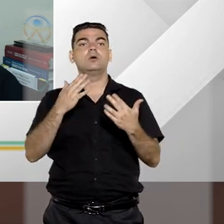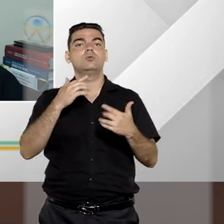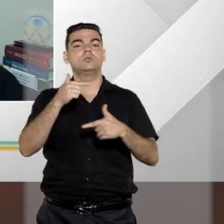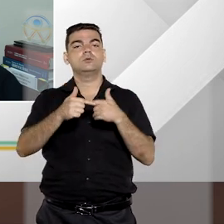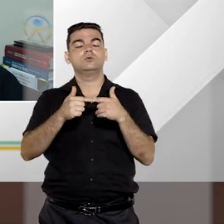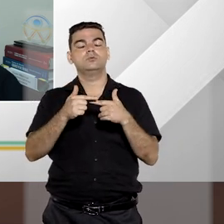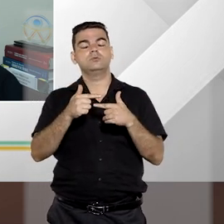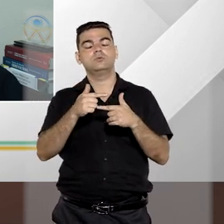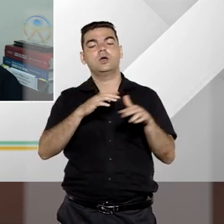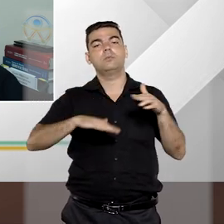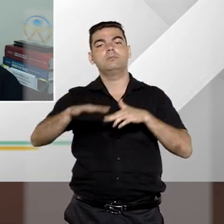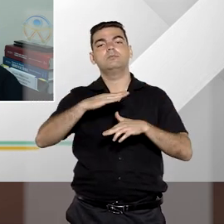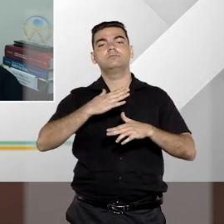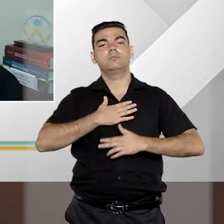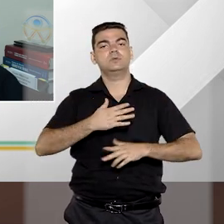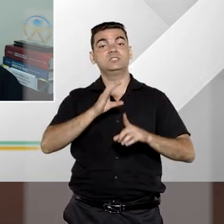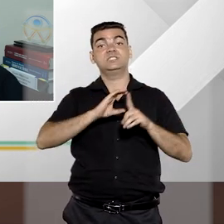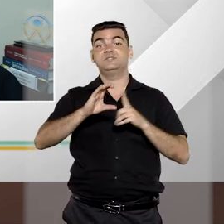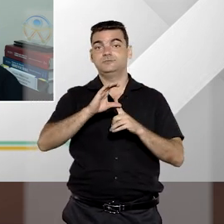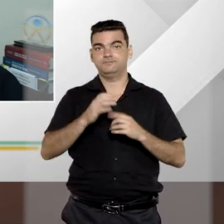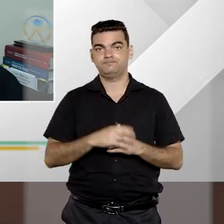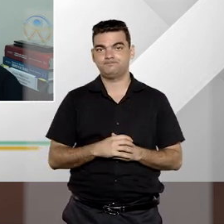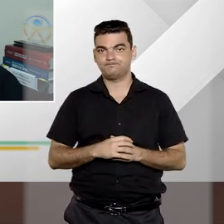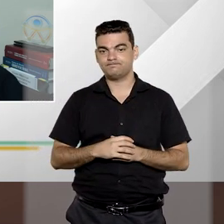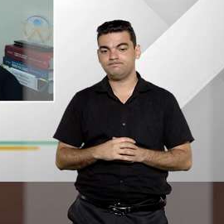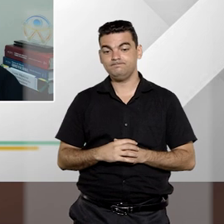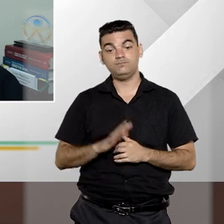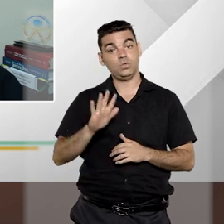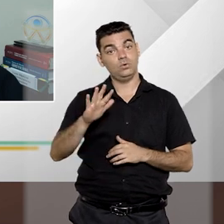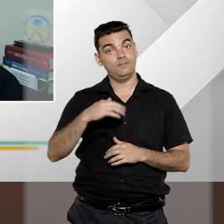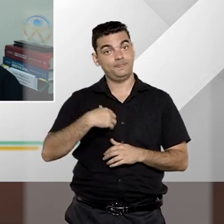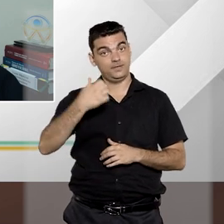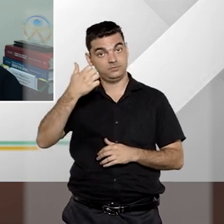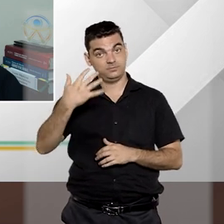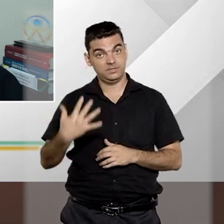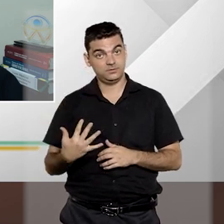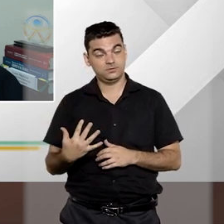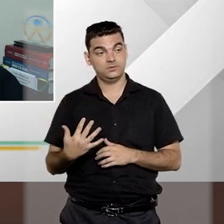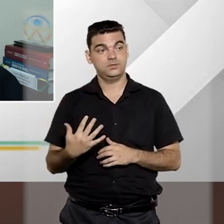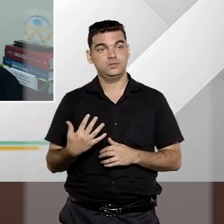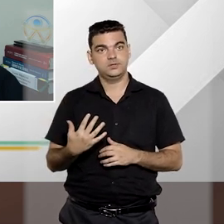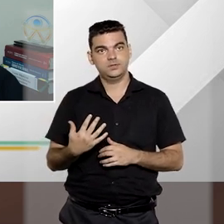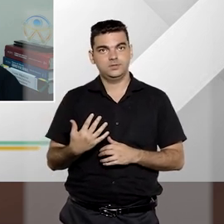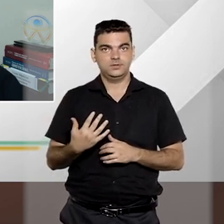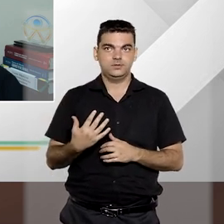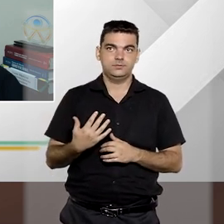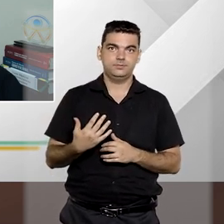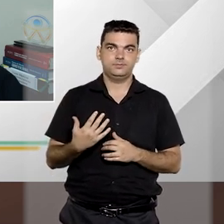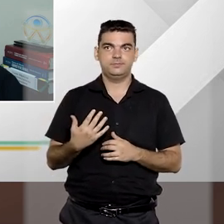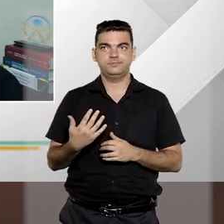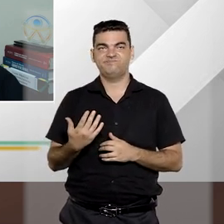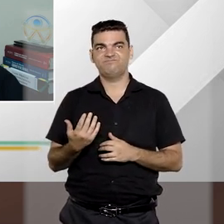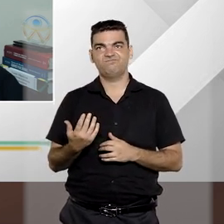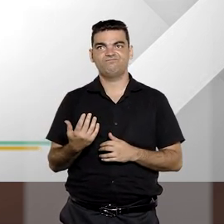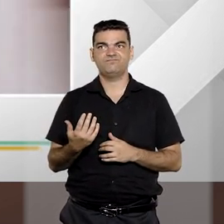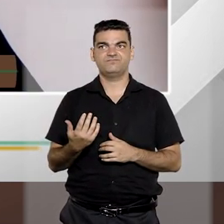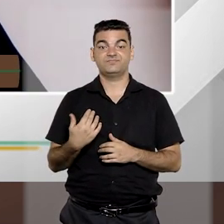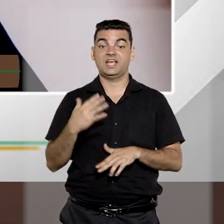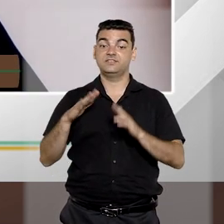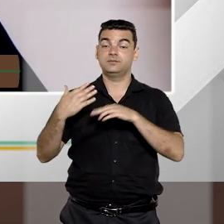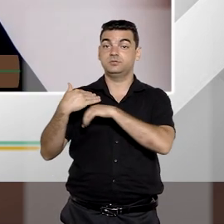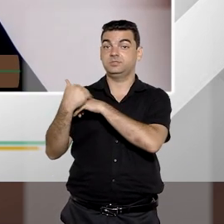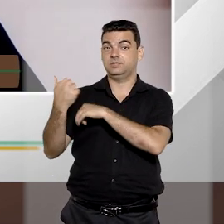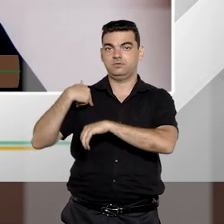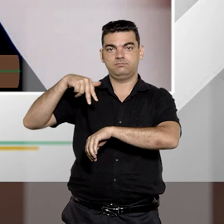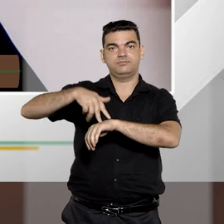capacidade civil? Olha, Fátima, eu costumo dizer, e desde então, né, quando eu sempre gosto, sou chamada para